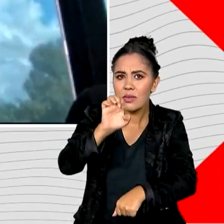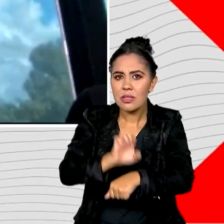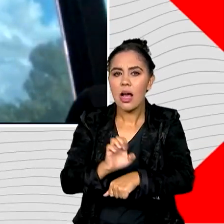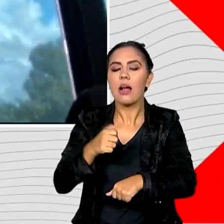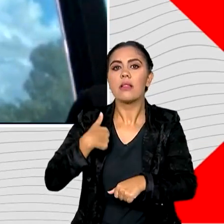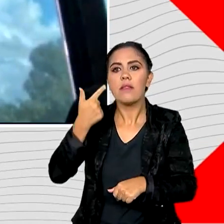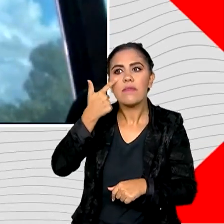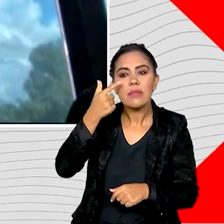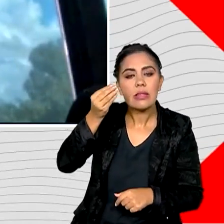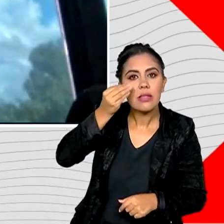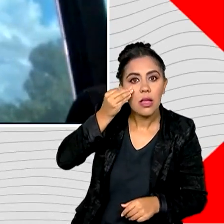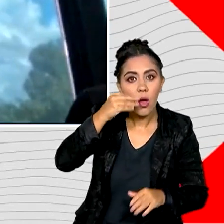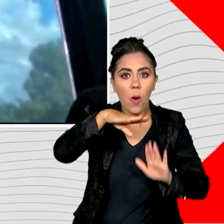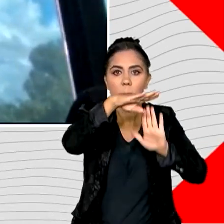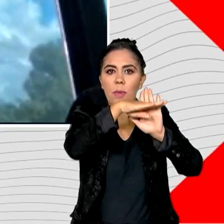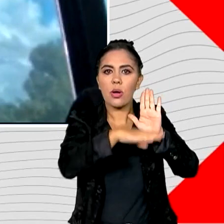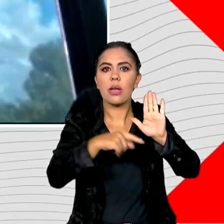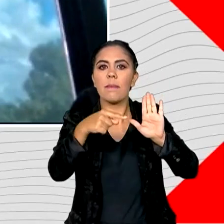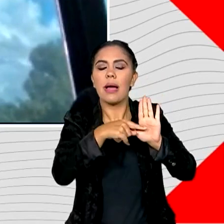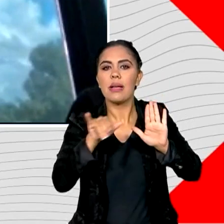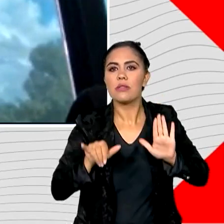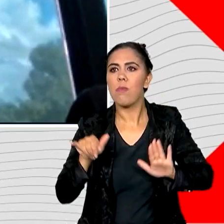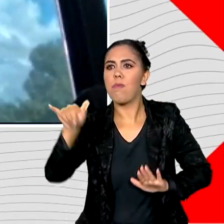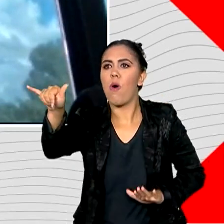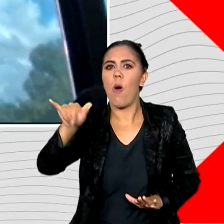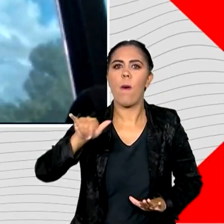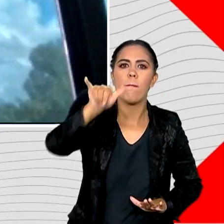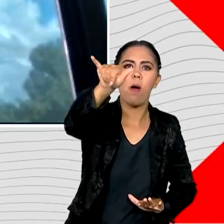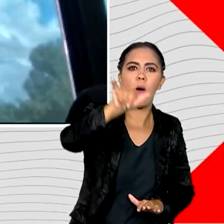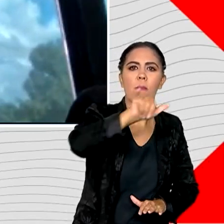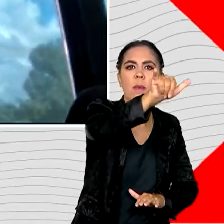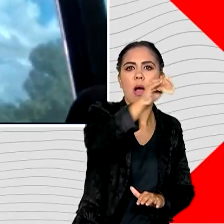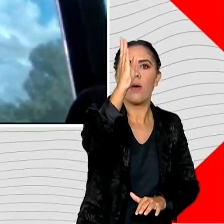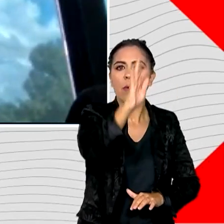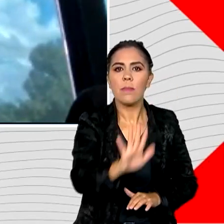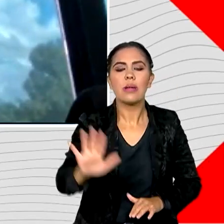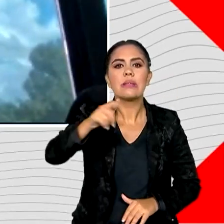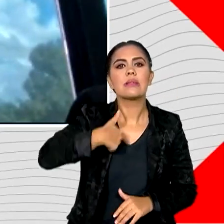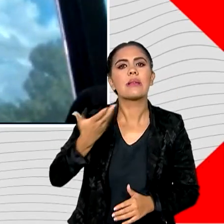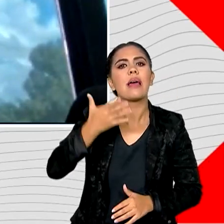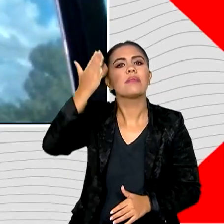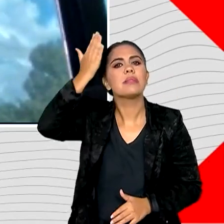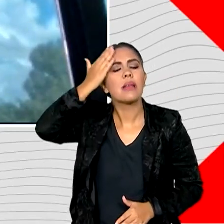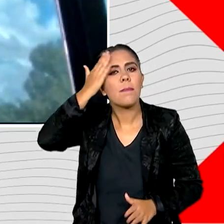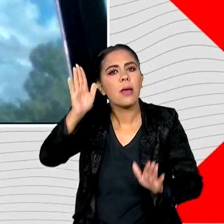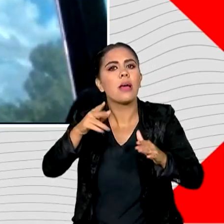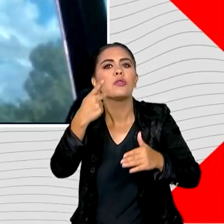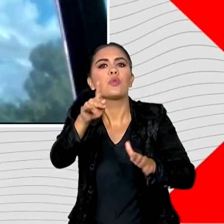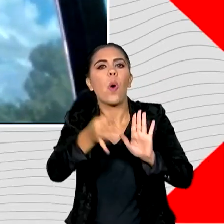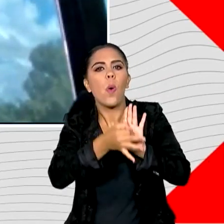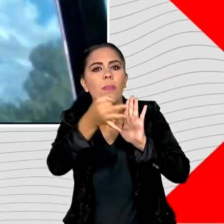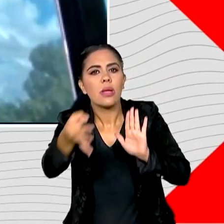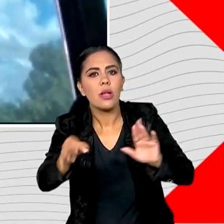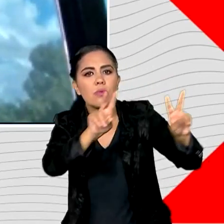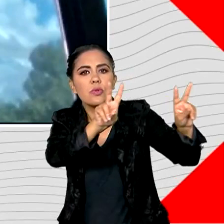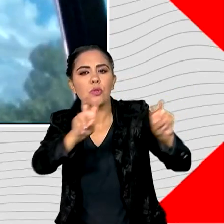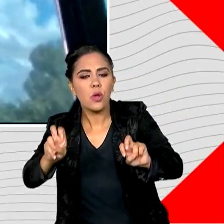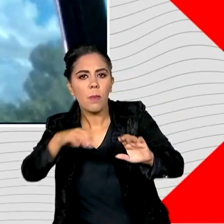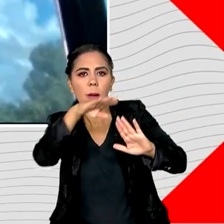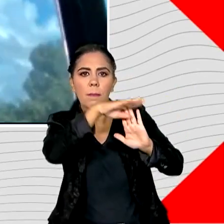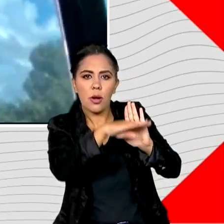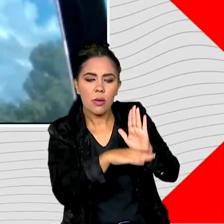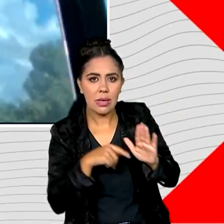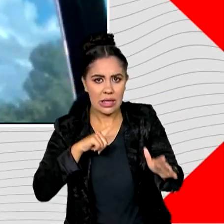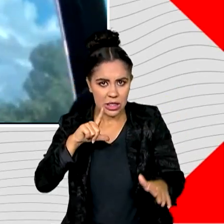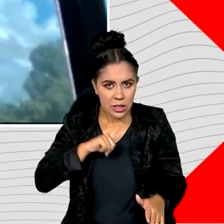menor. O programa Voa Brasil, eu queria saber, né, na opinião do ministro, a avaliação sobre o programa e o que é que já está certo. E se já existe